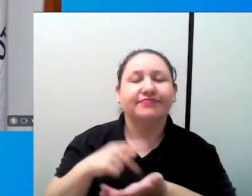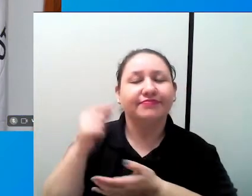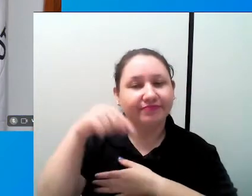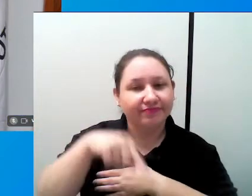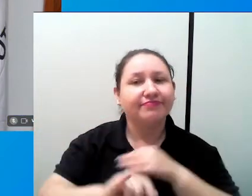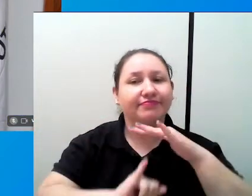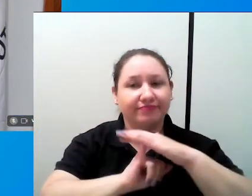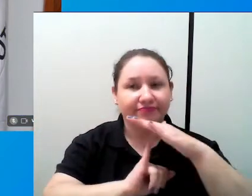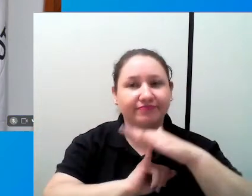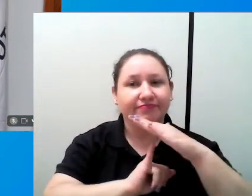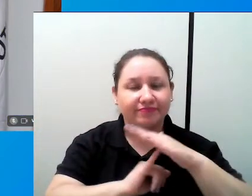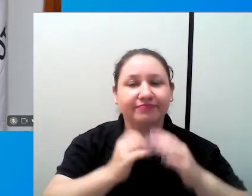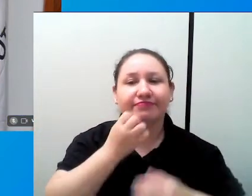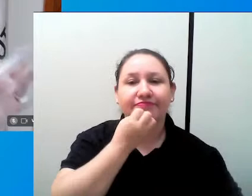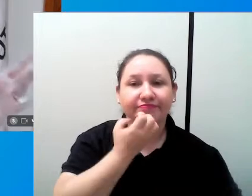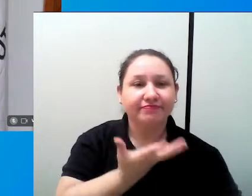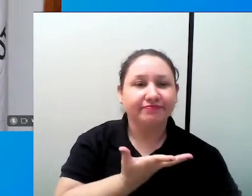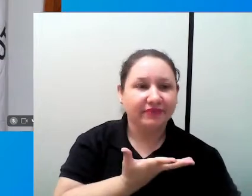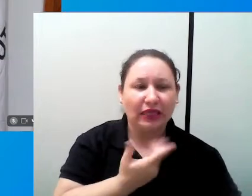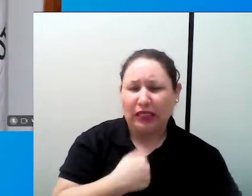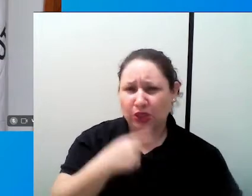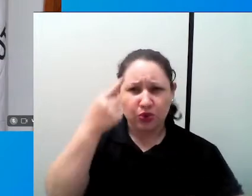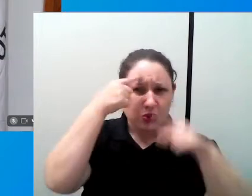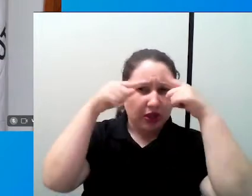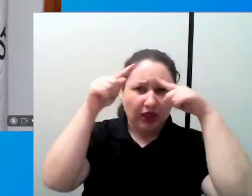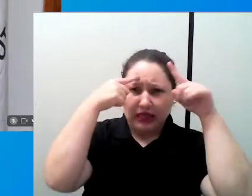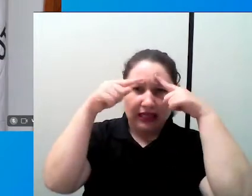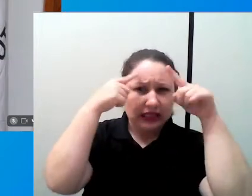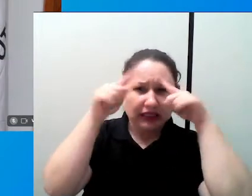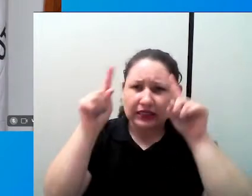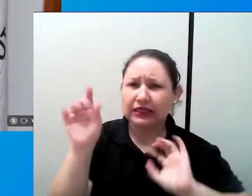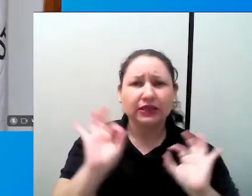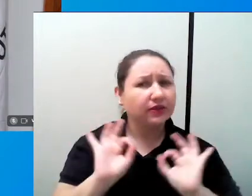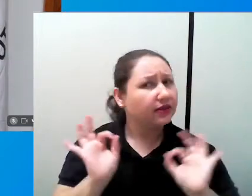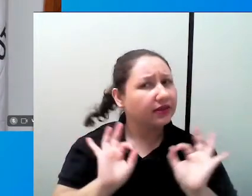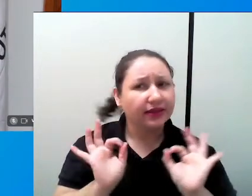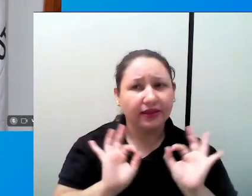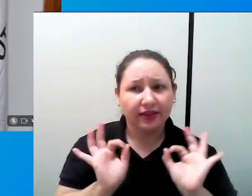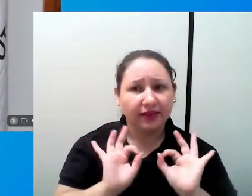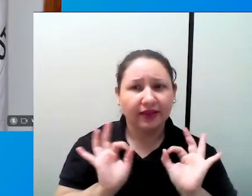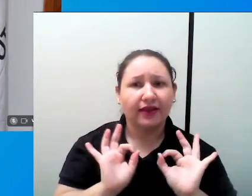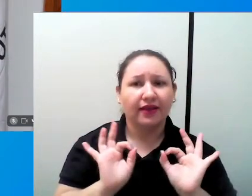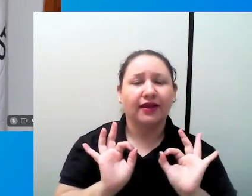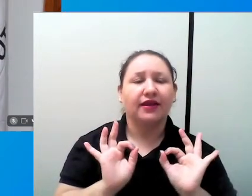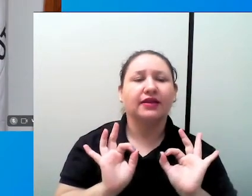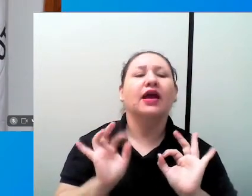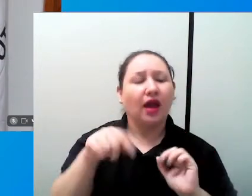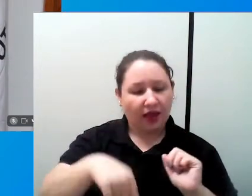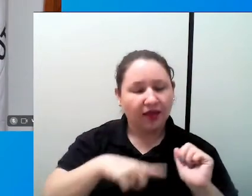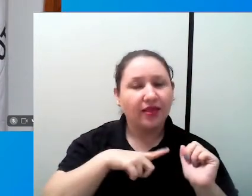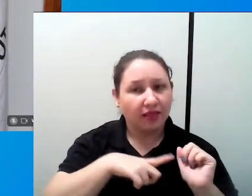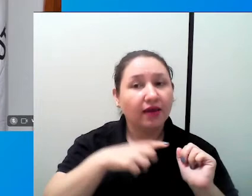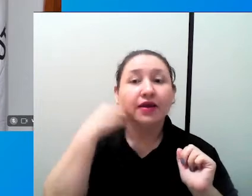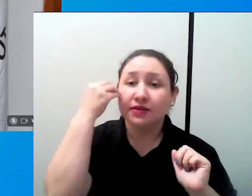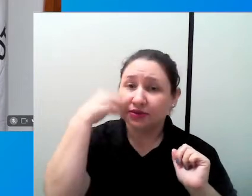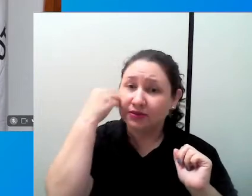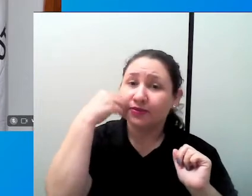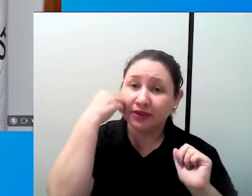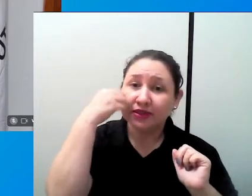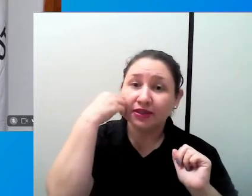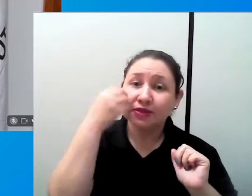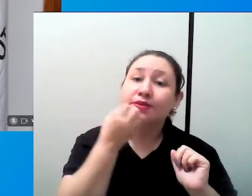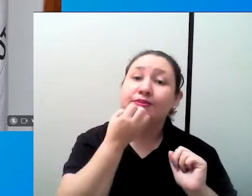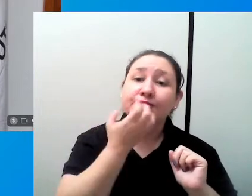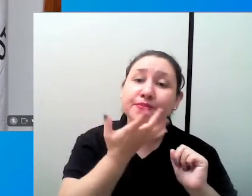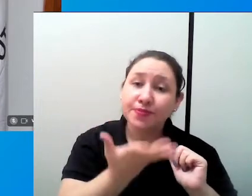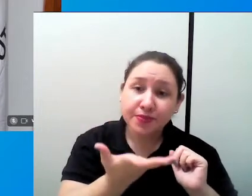gente não precisa inventar nada, a gente, né? Graças a Deus, a gente tem as experiências que são